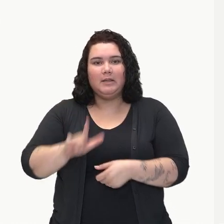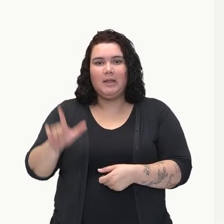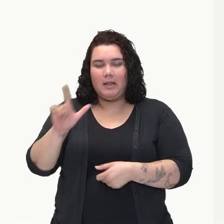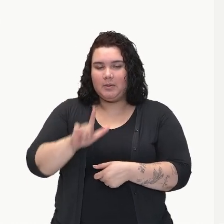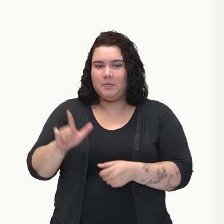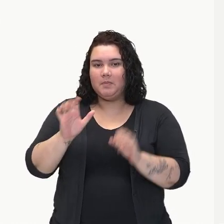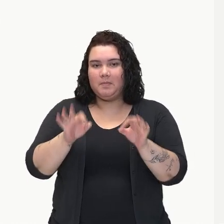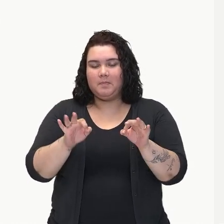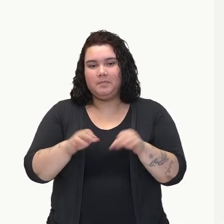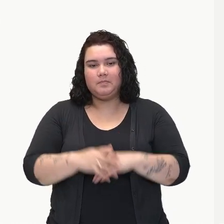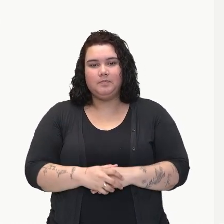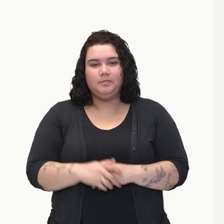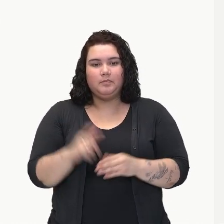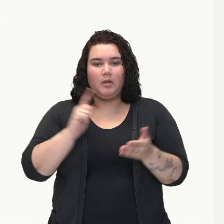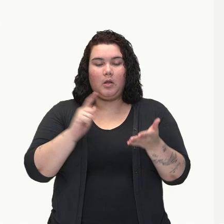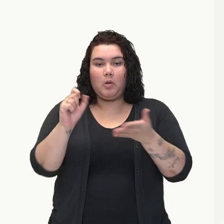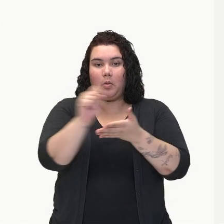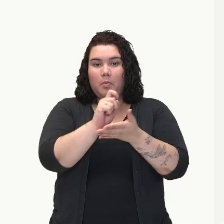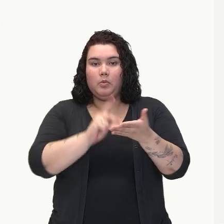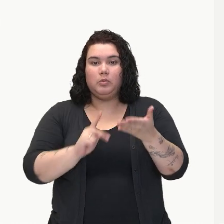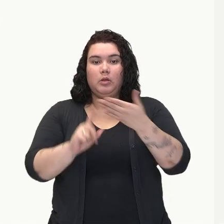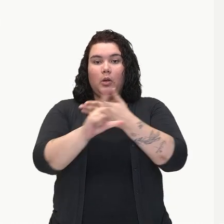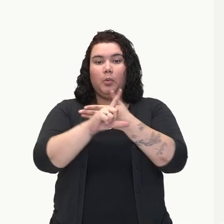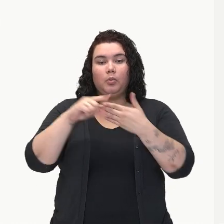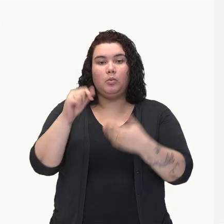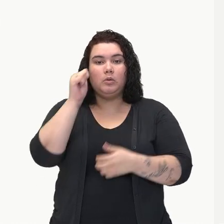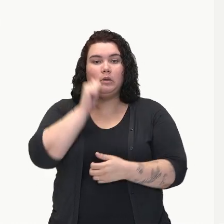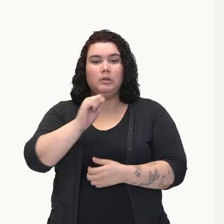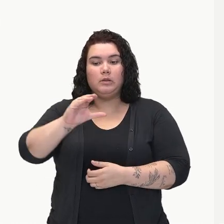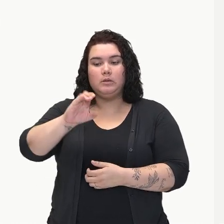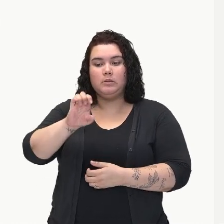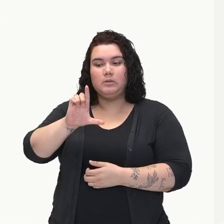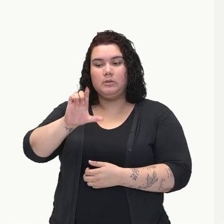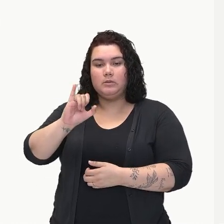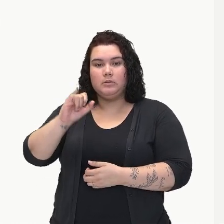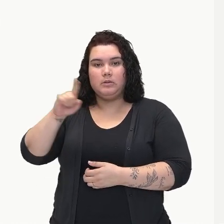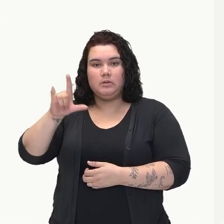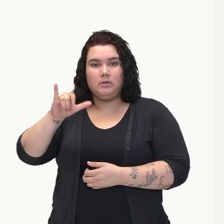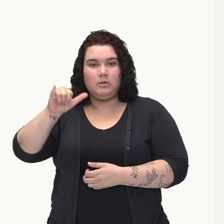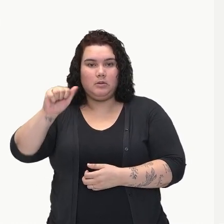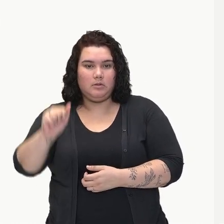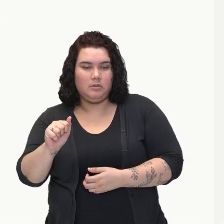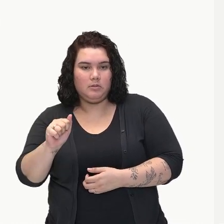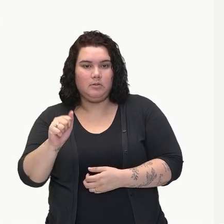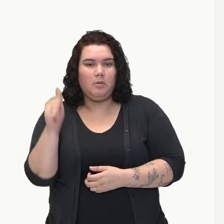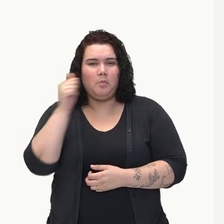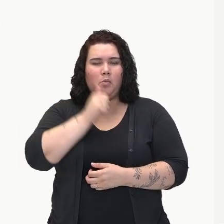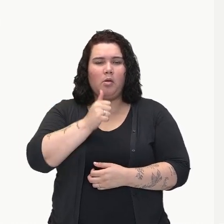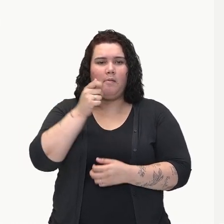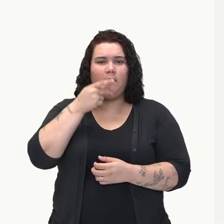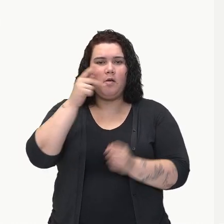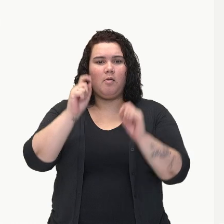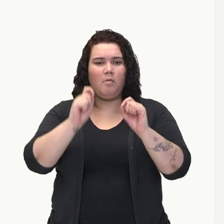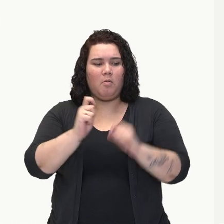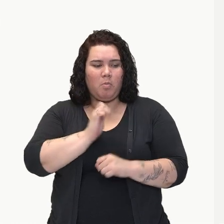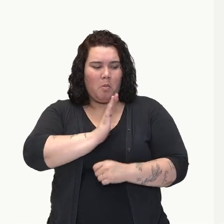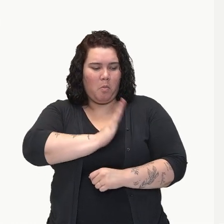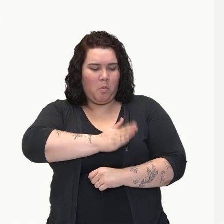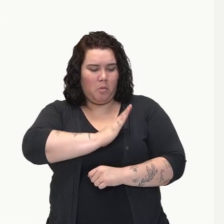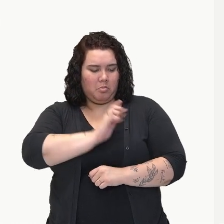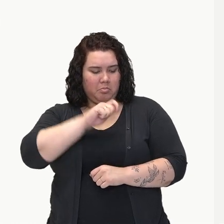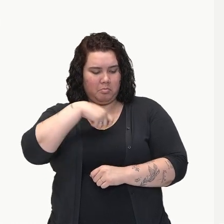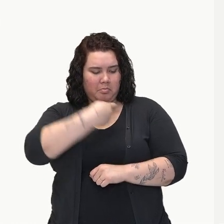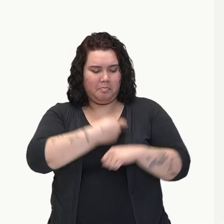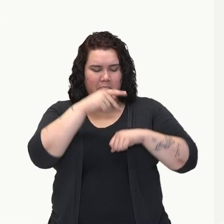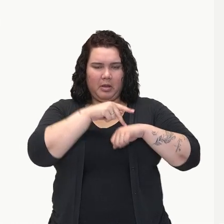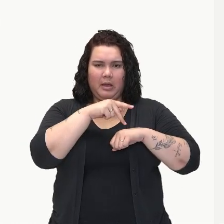gente tem o poema da Cecília Meirelles, em que ela diz, meu coração é de pedra. E aí você pensa,